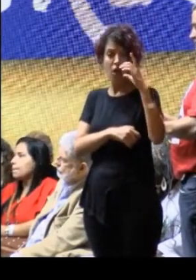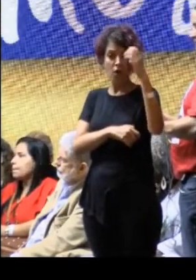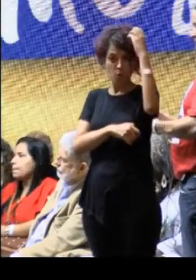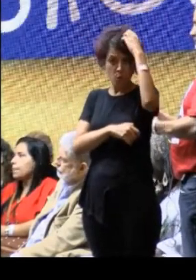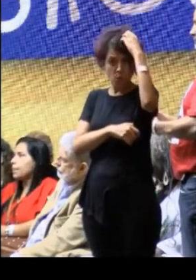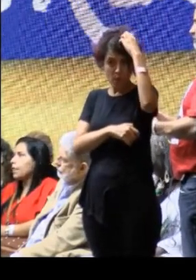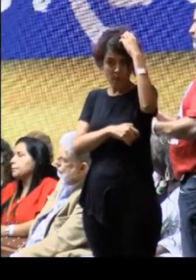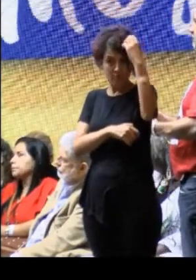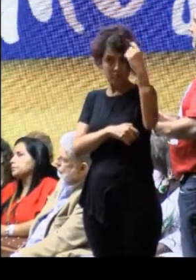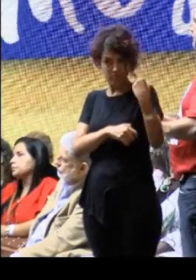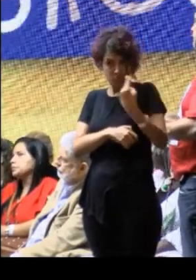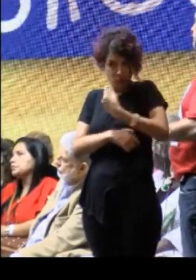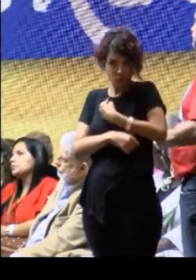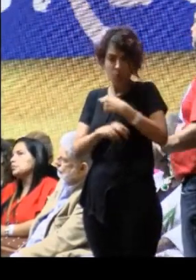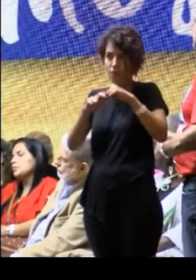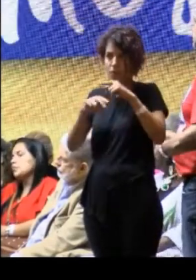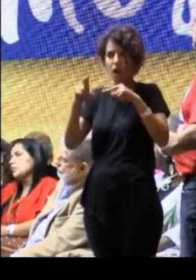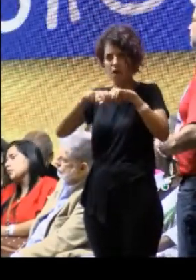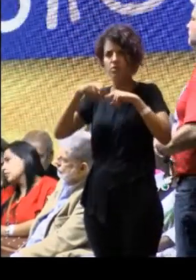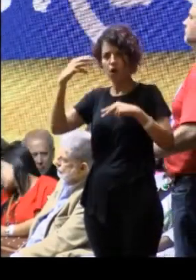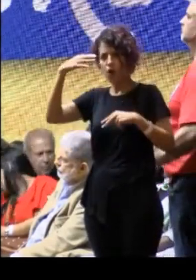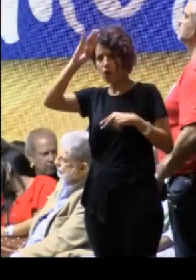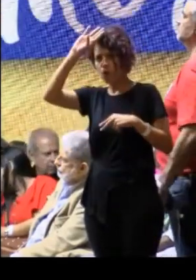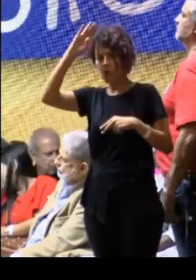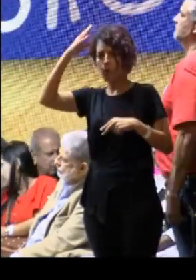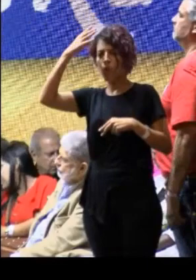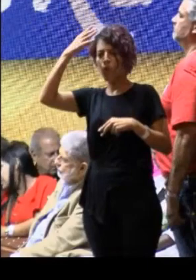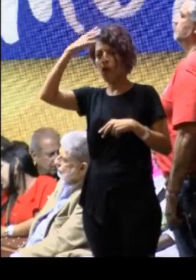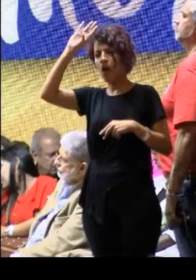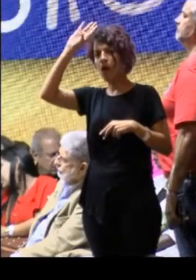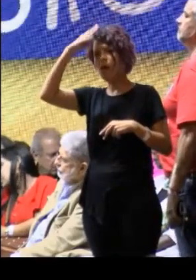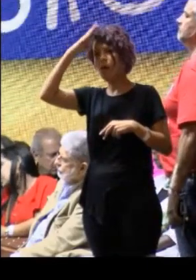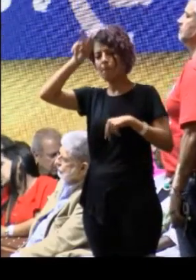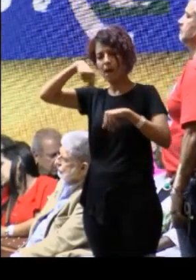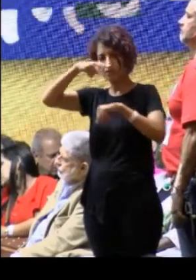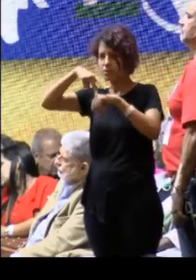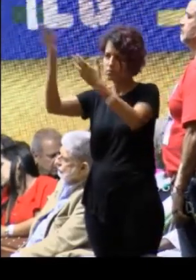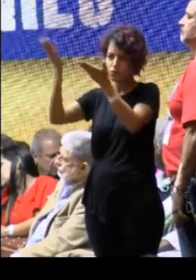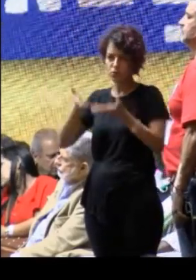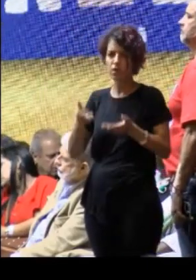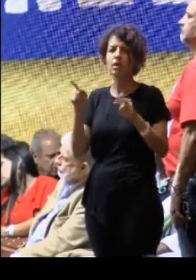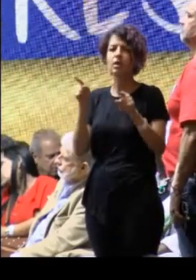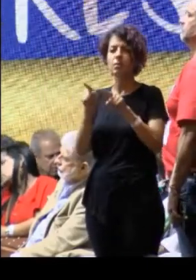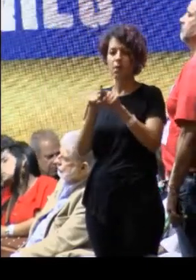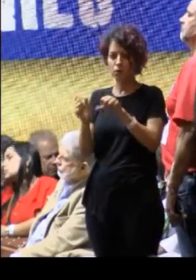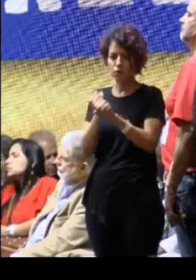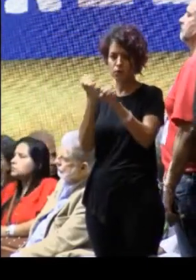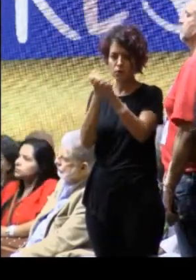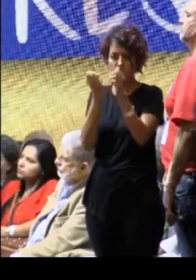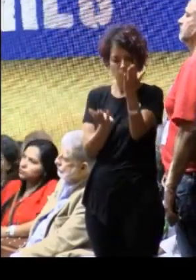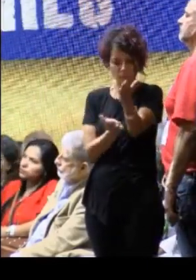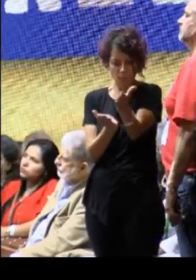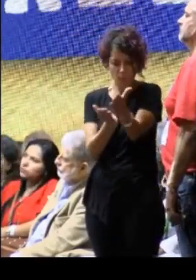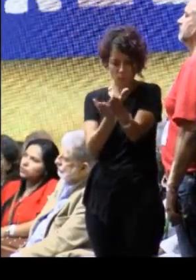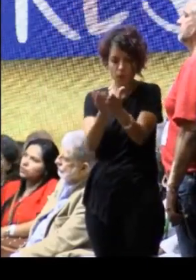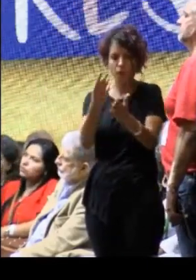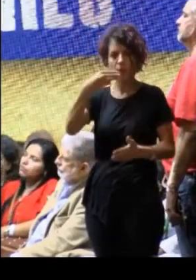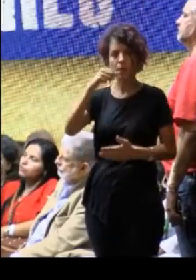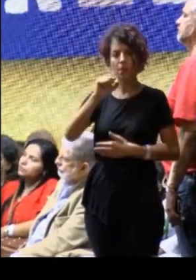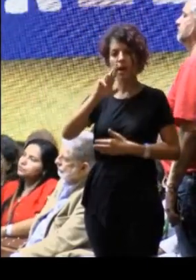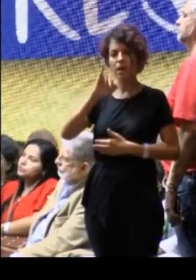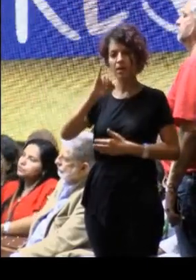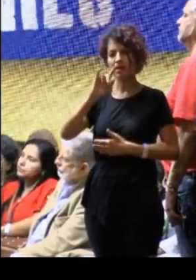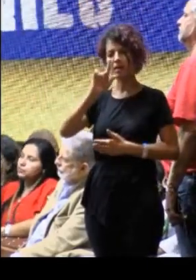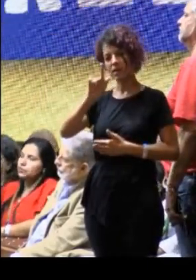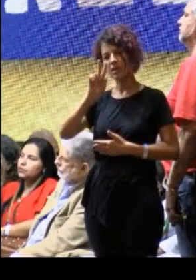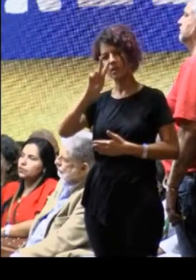fizemos em Cuba pela construção do Porto de Mariel. Estão tentando me condenar por